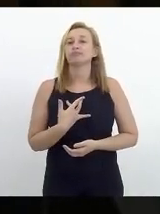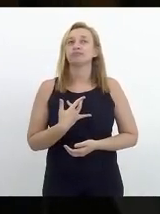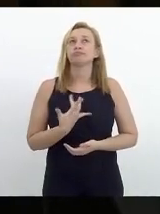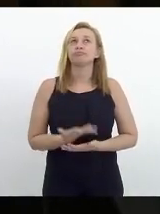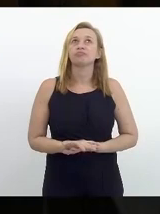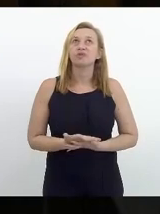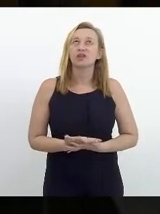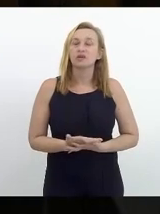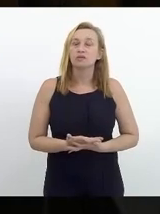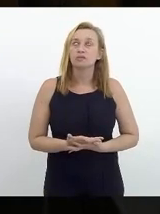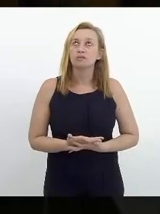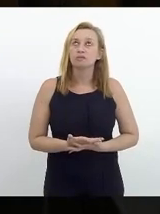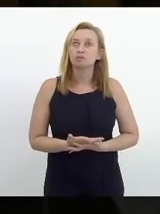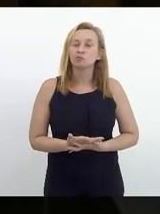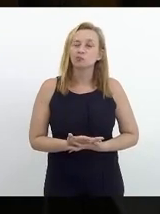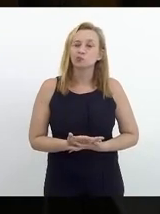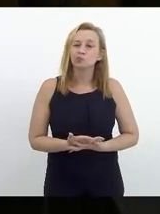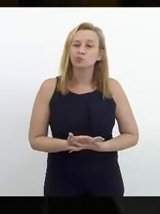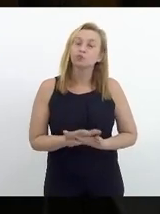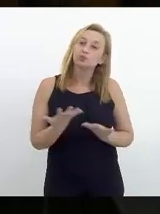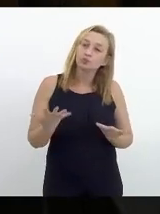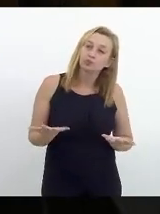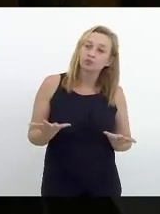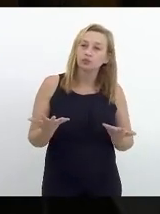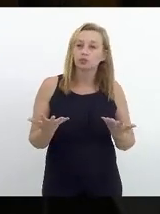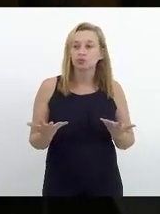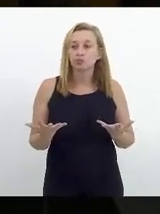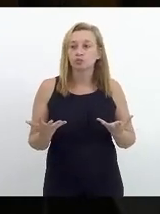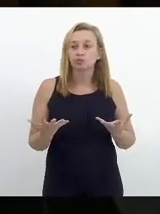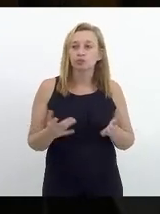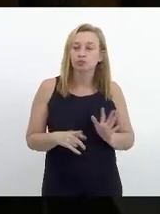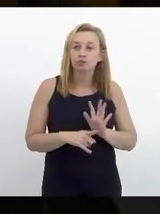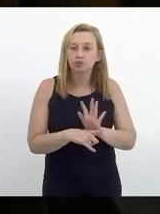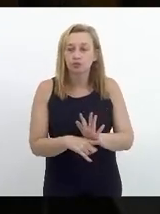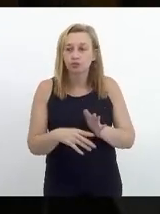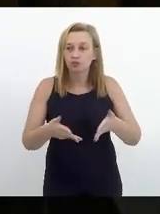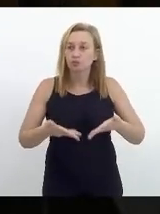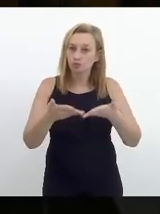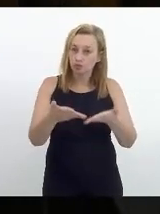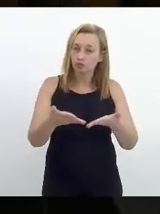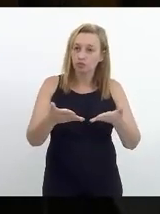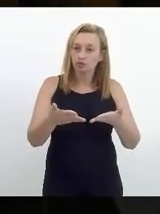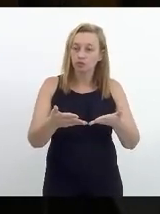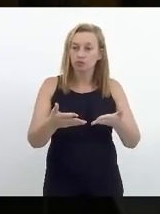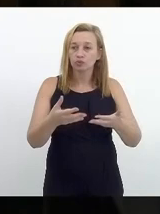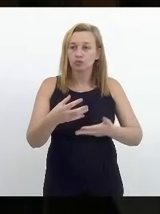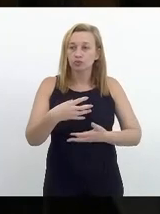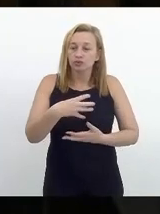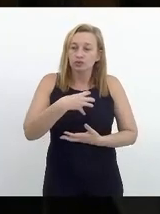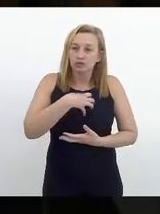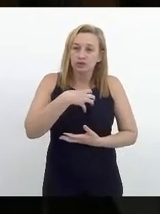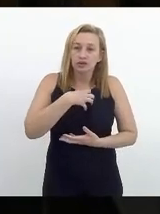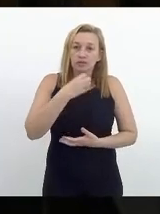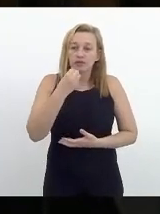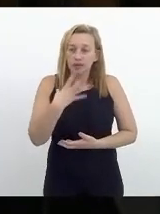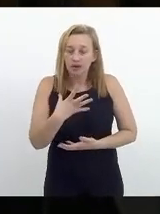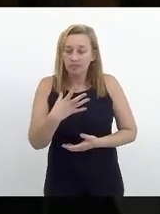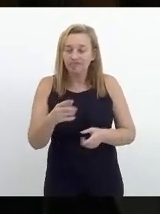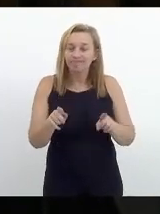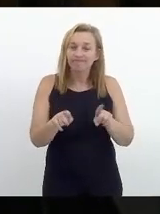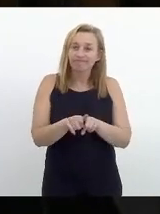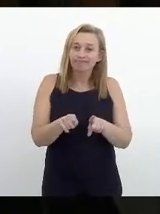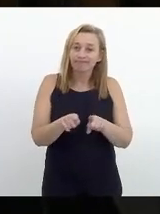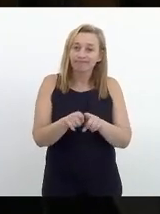além, digamos assim, das contribuições que oferece para o estar bem, a boa forma, mas, sobretudo,